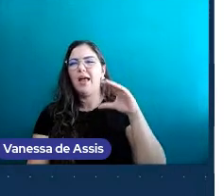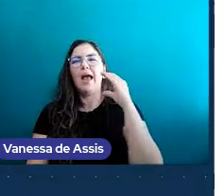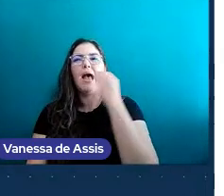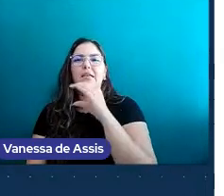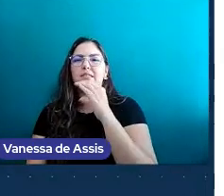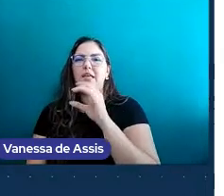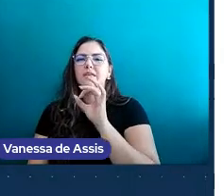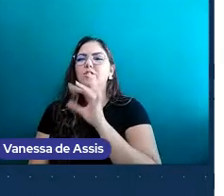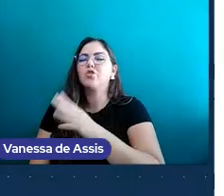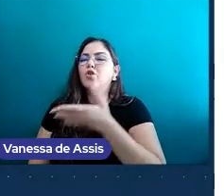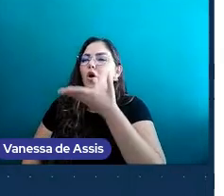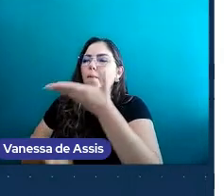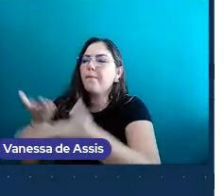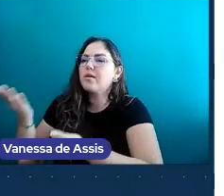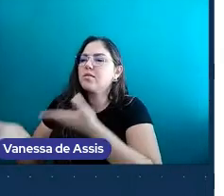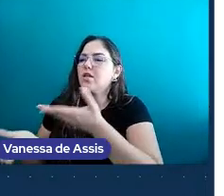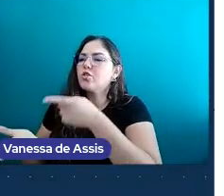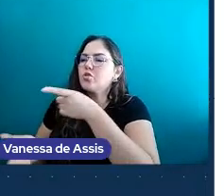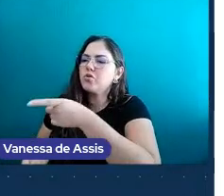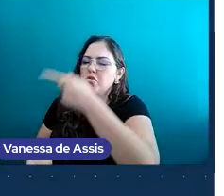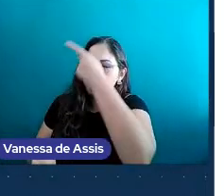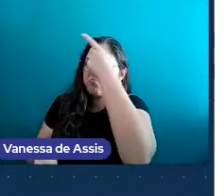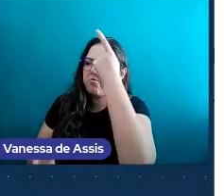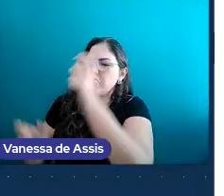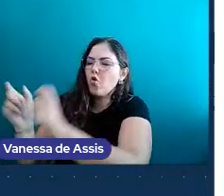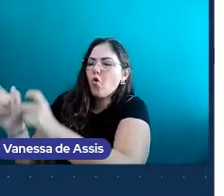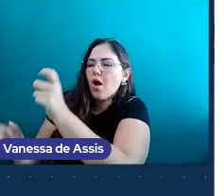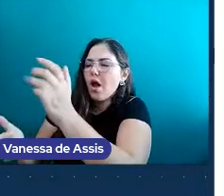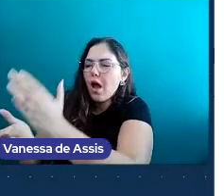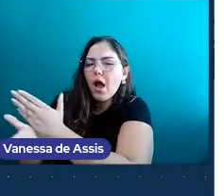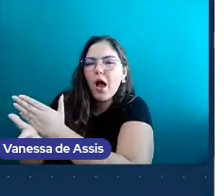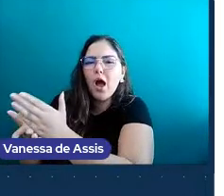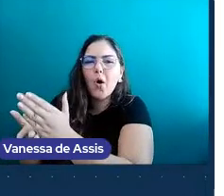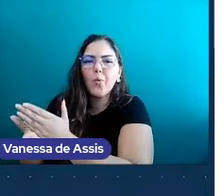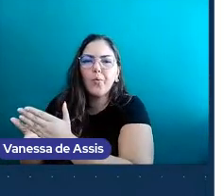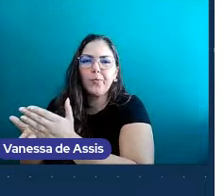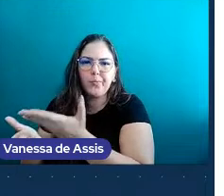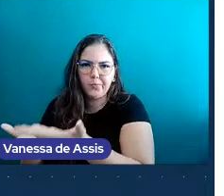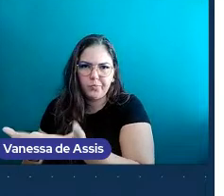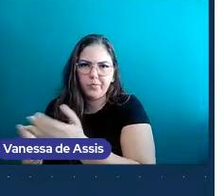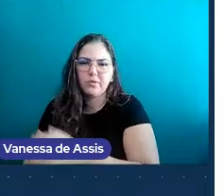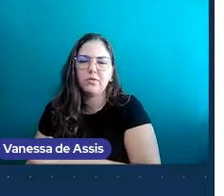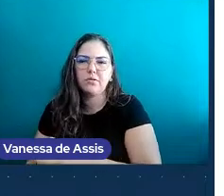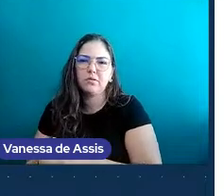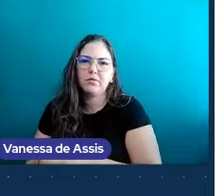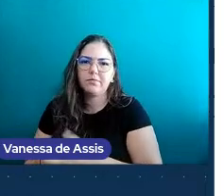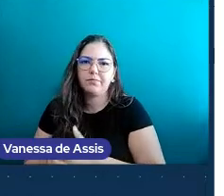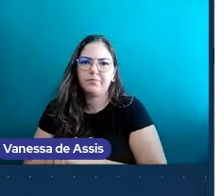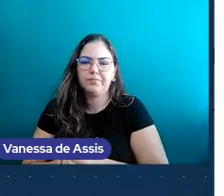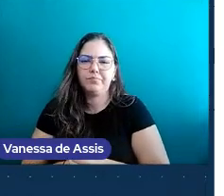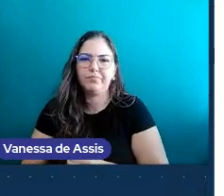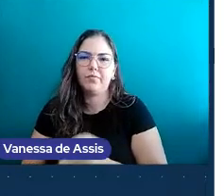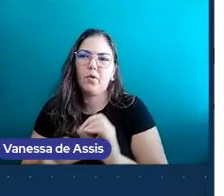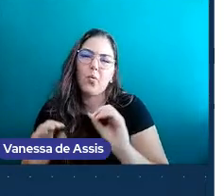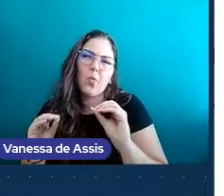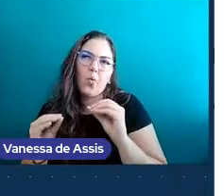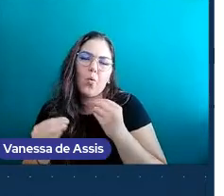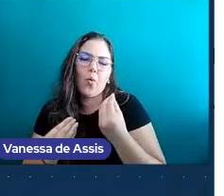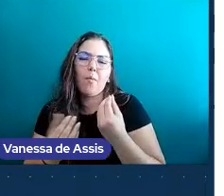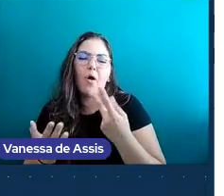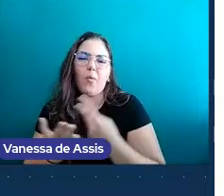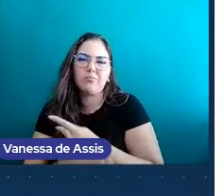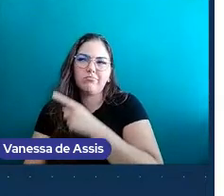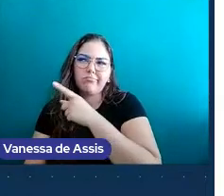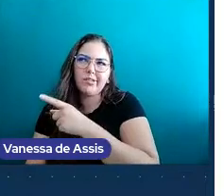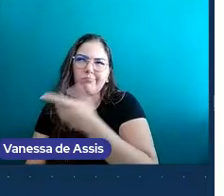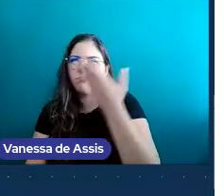uma segregação das pessoas e também de algumas atrocidades, como a gente viu na Alemanha nazista e tudo mais.